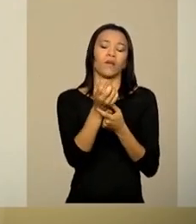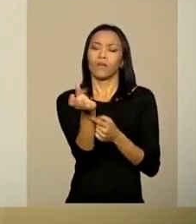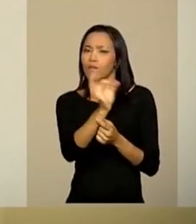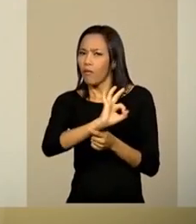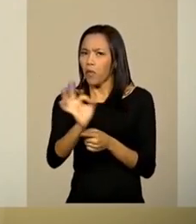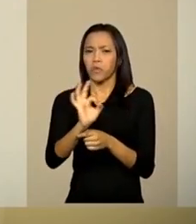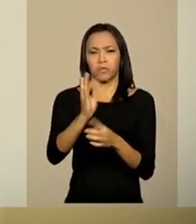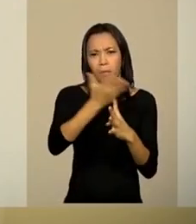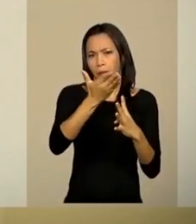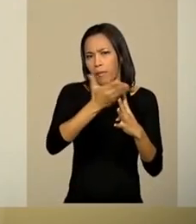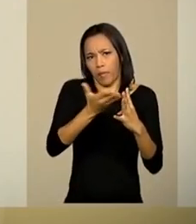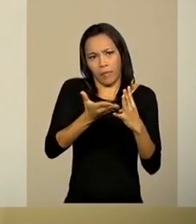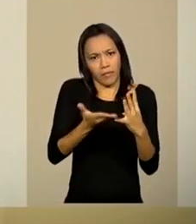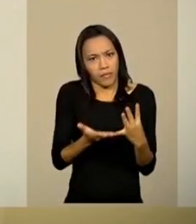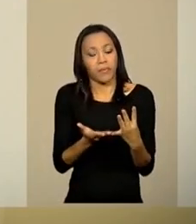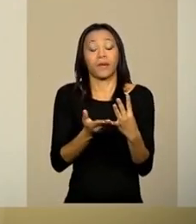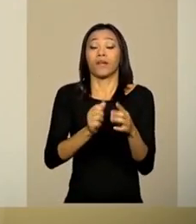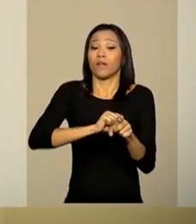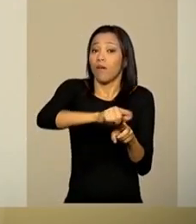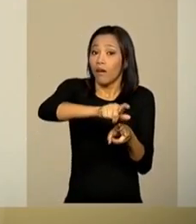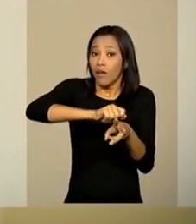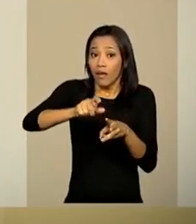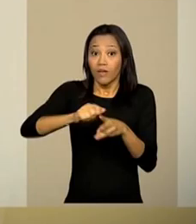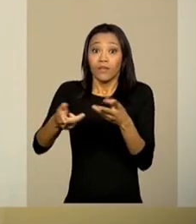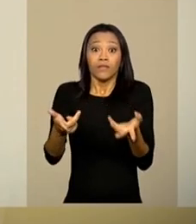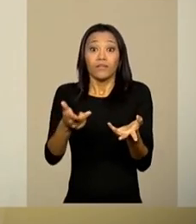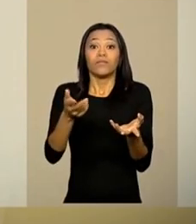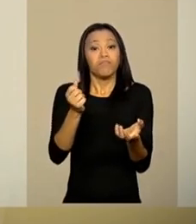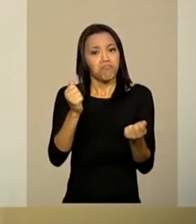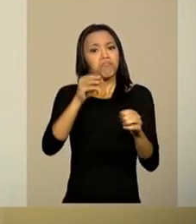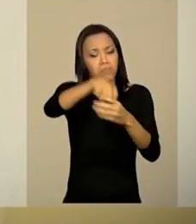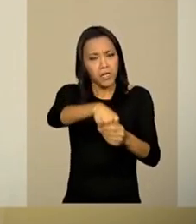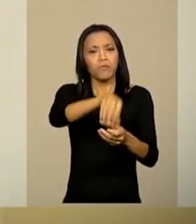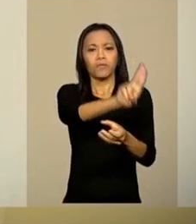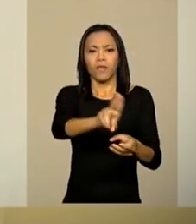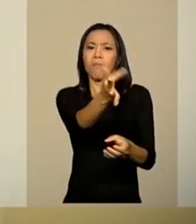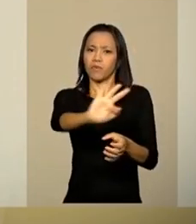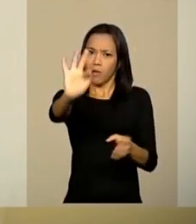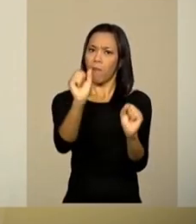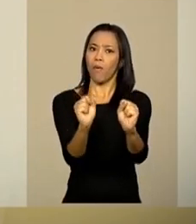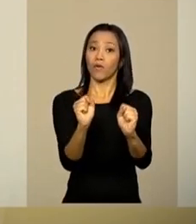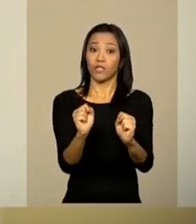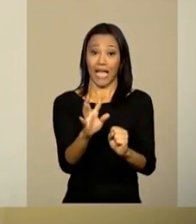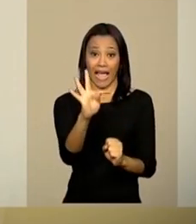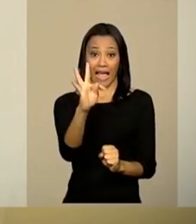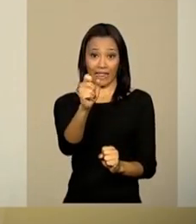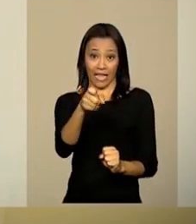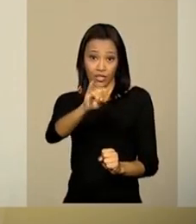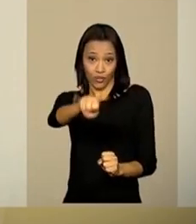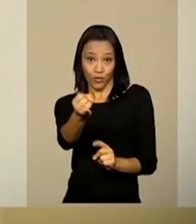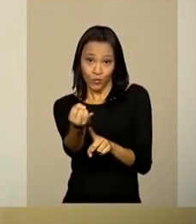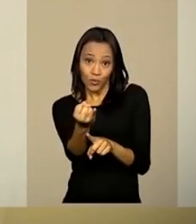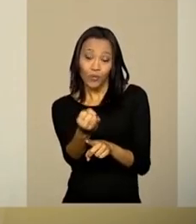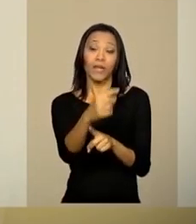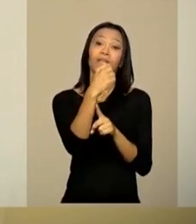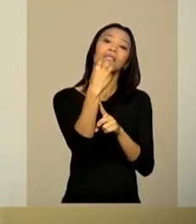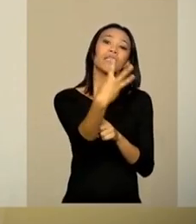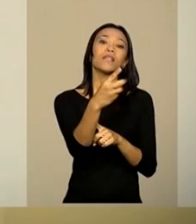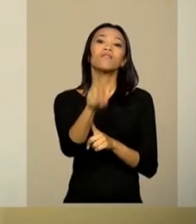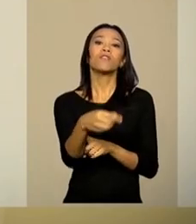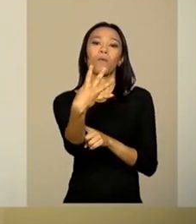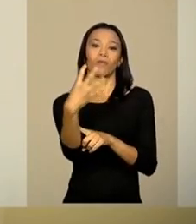ótimas condições as mensalidades do curso superior numa universidade particular. A taxa de juros é de apenas